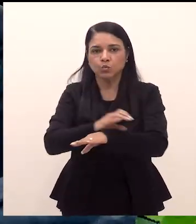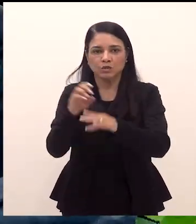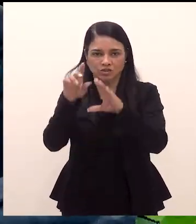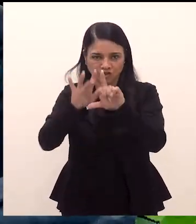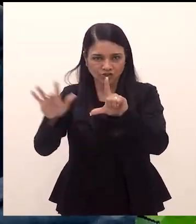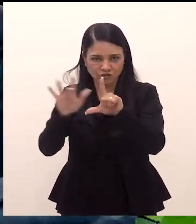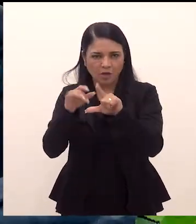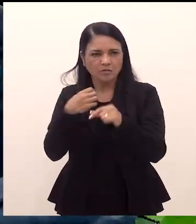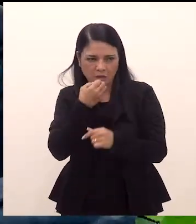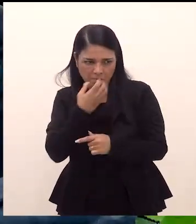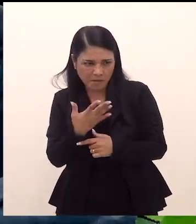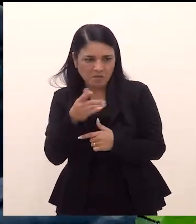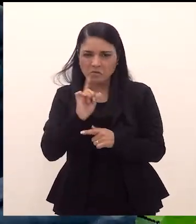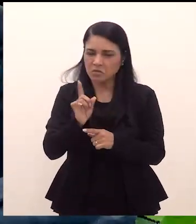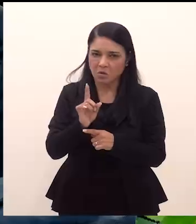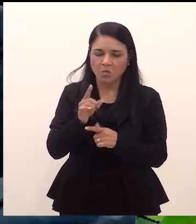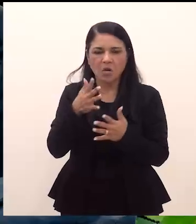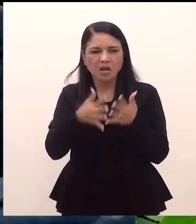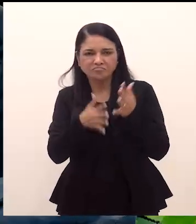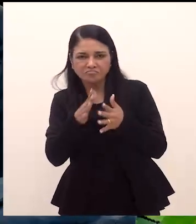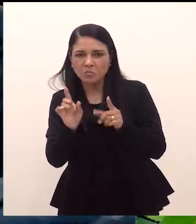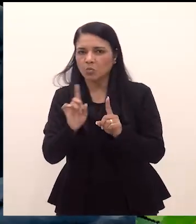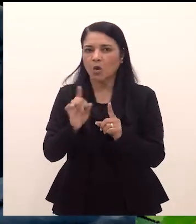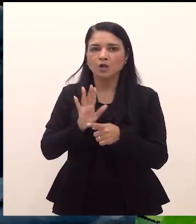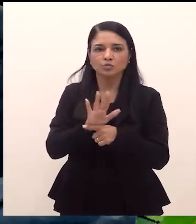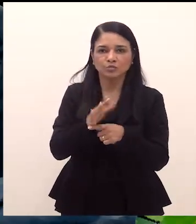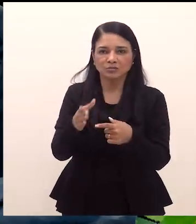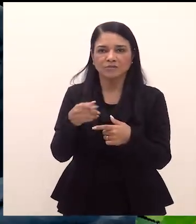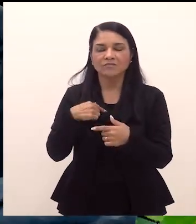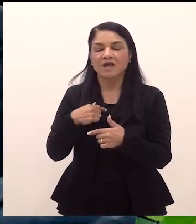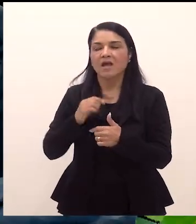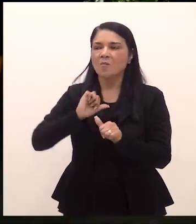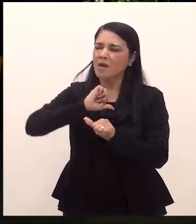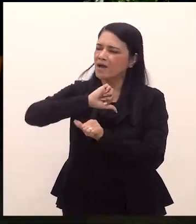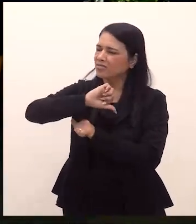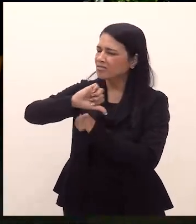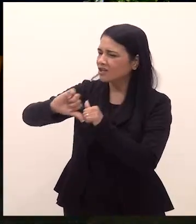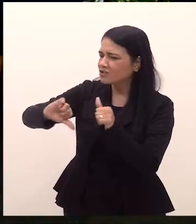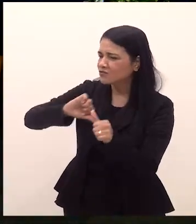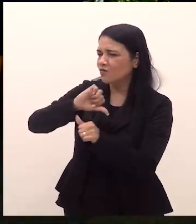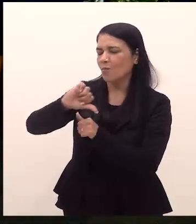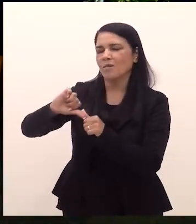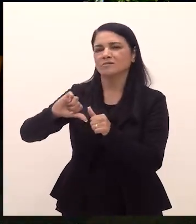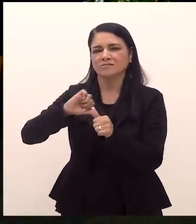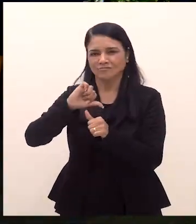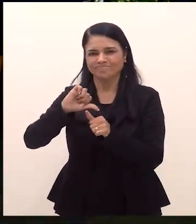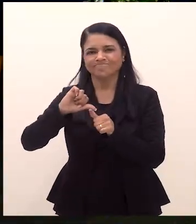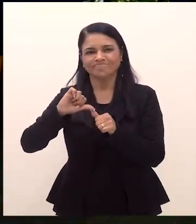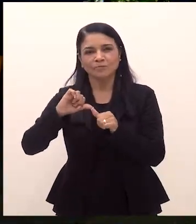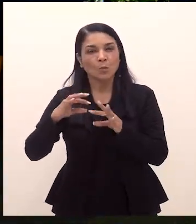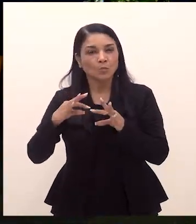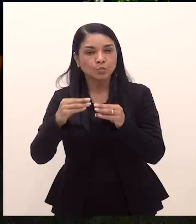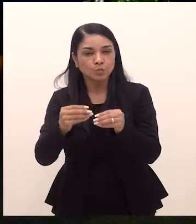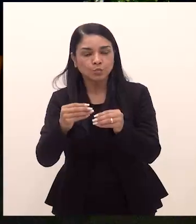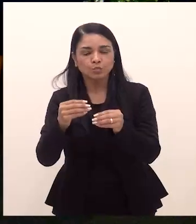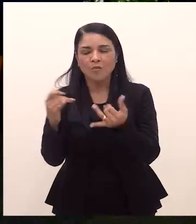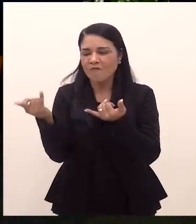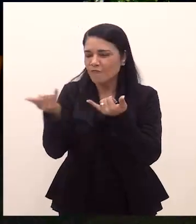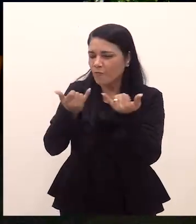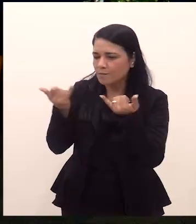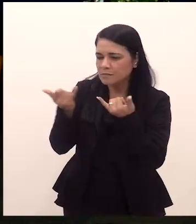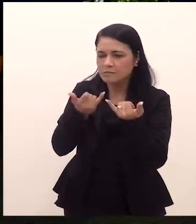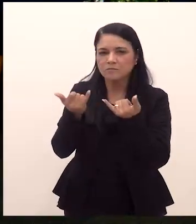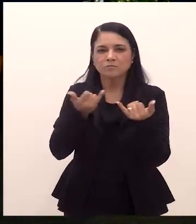cultura digital. Você acha que a gente está lidando bem com isso ou não? Isso mais atrapalha ou mais ajuda? Eu acho que é uma transformação muito grande na forma como a gente passa,